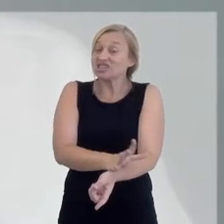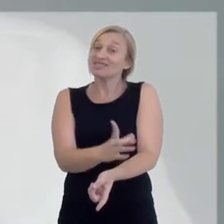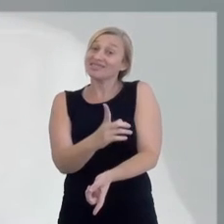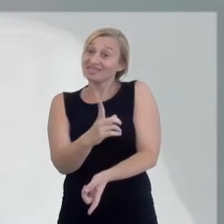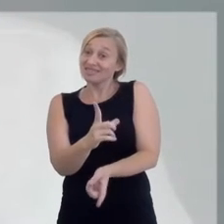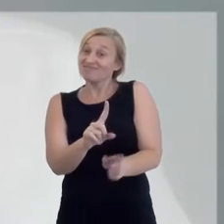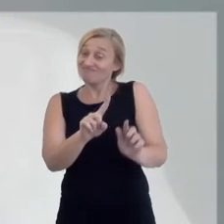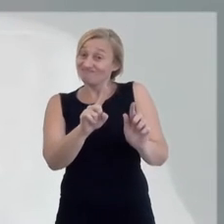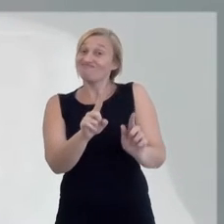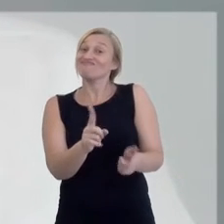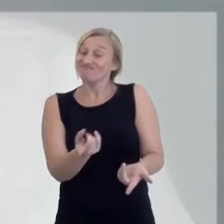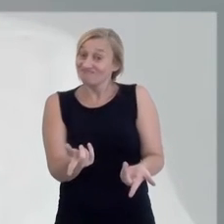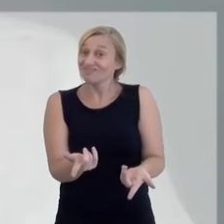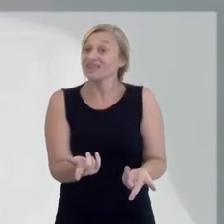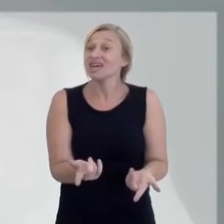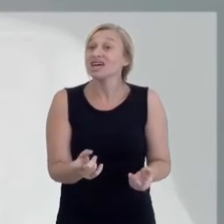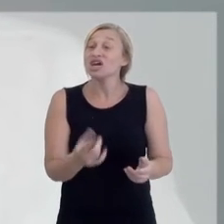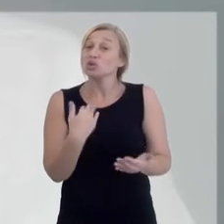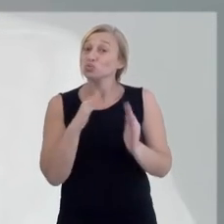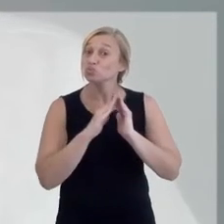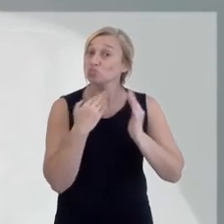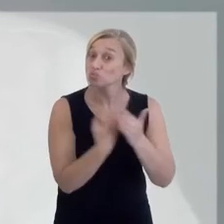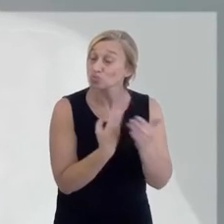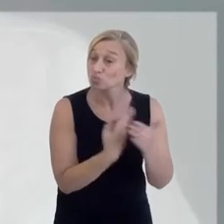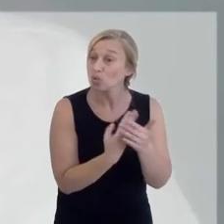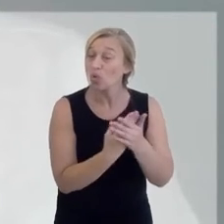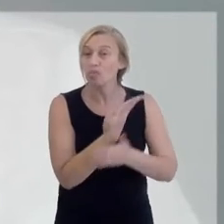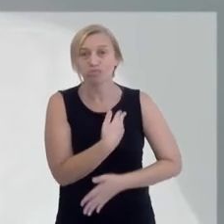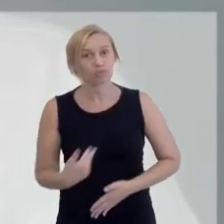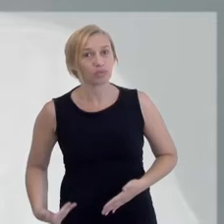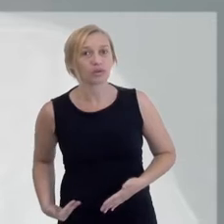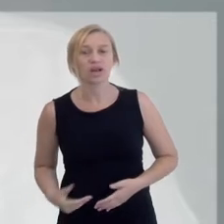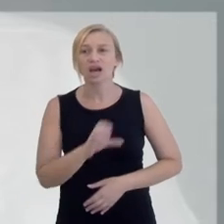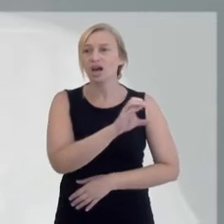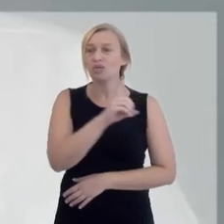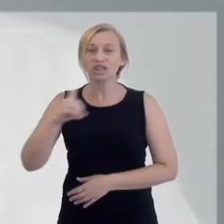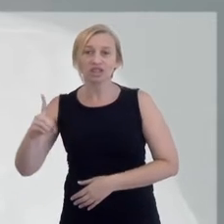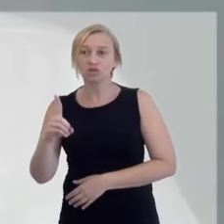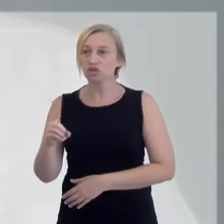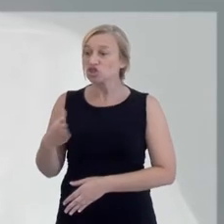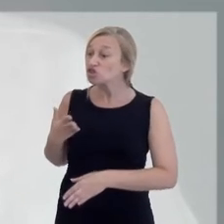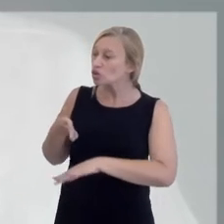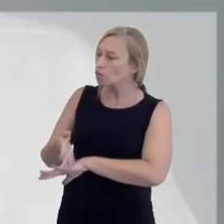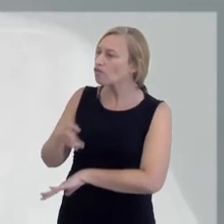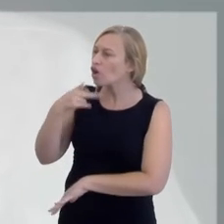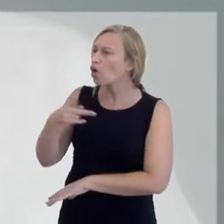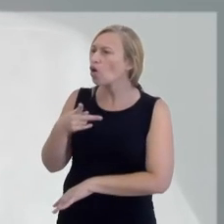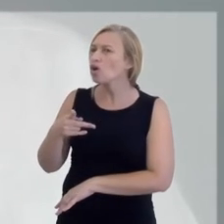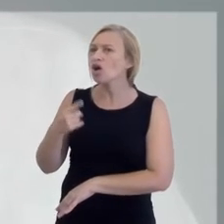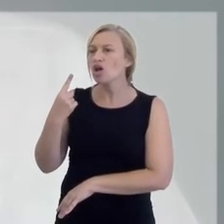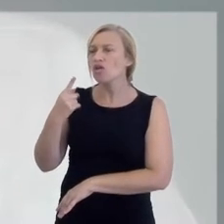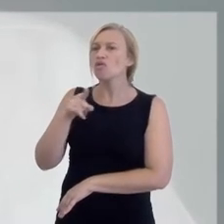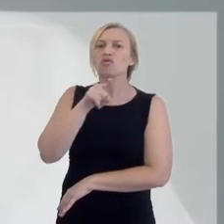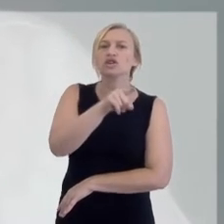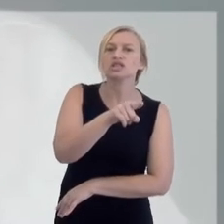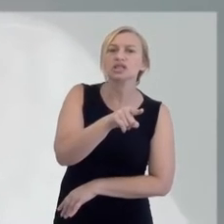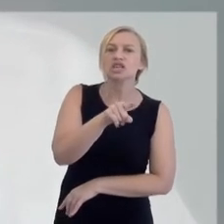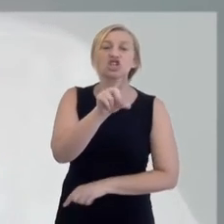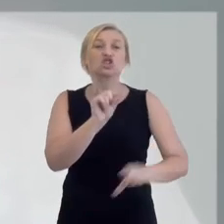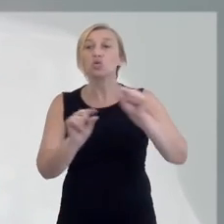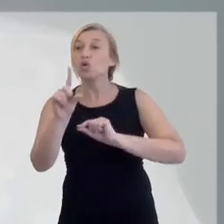racista. Eu estudava numa escola pública e aí a coordenadora chegou e falou: olha,